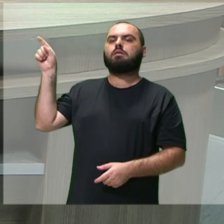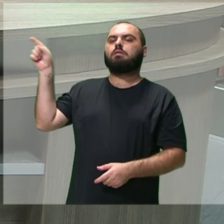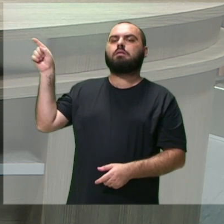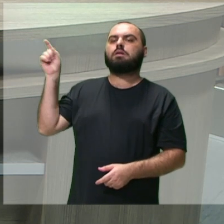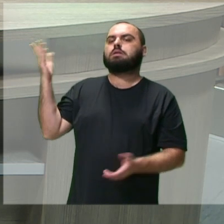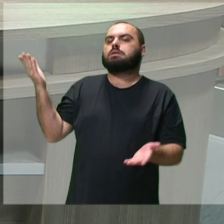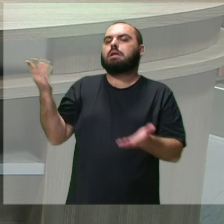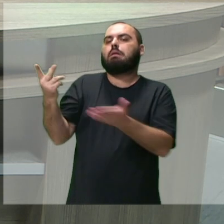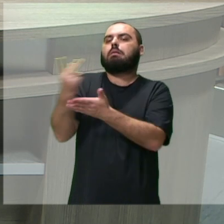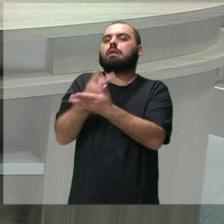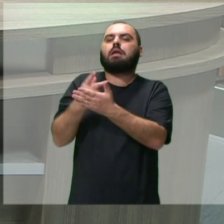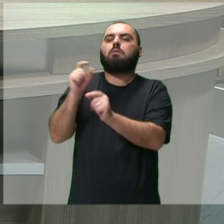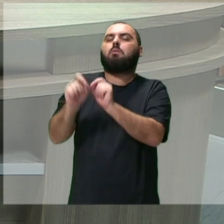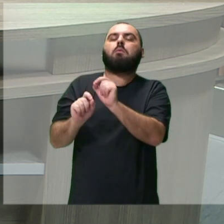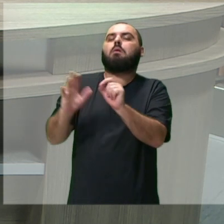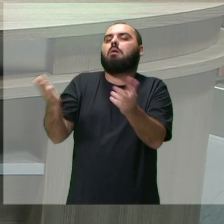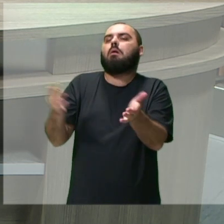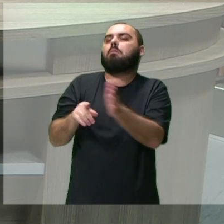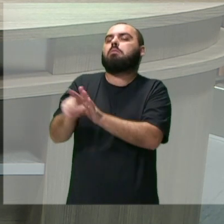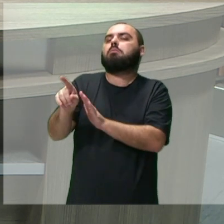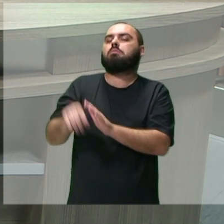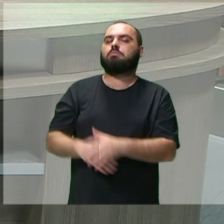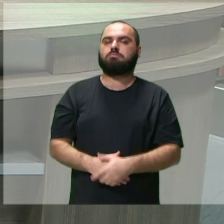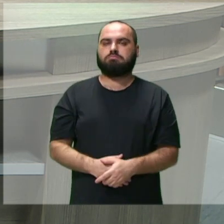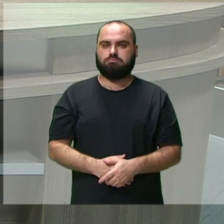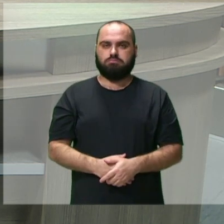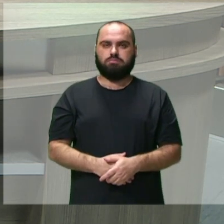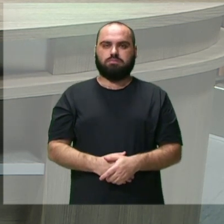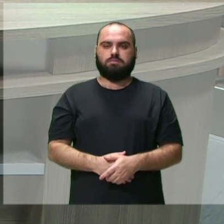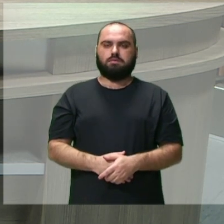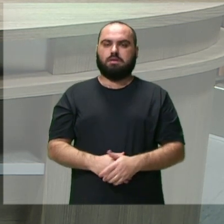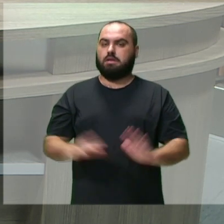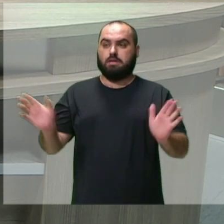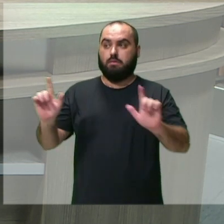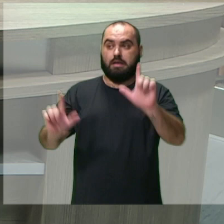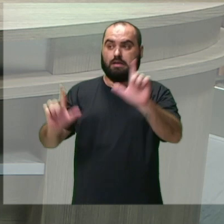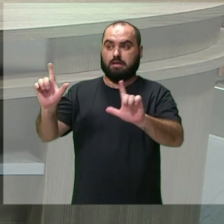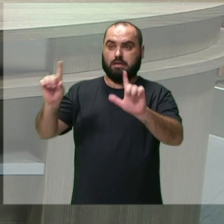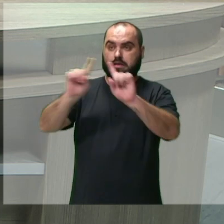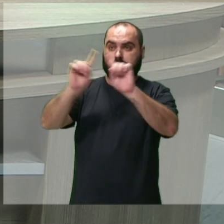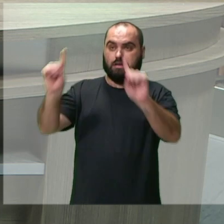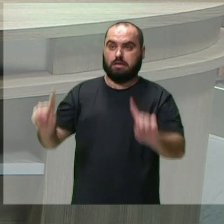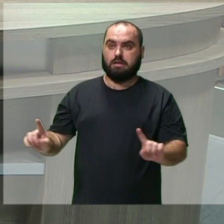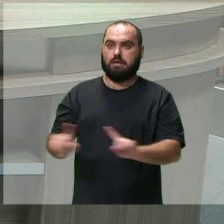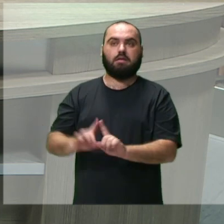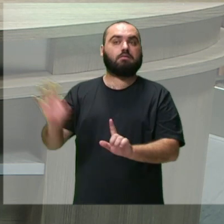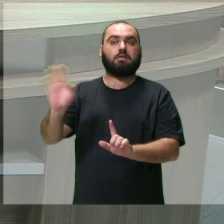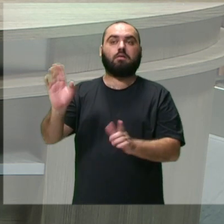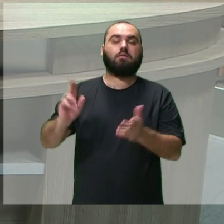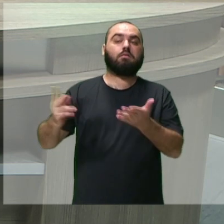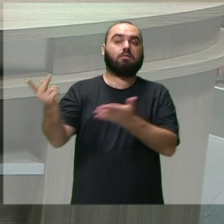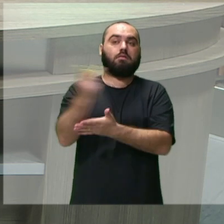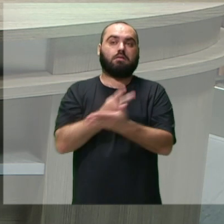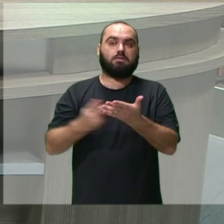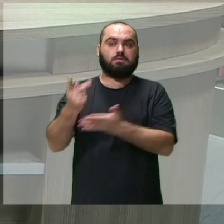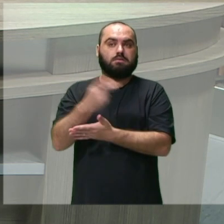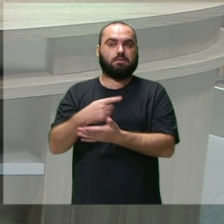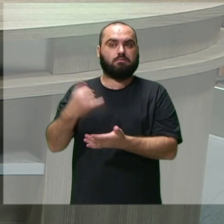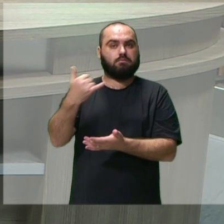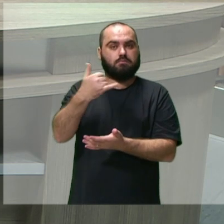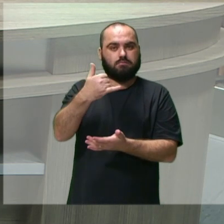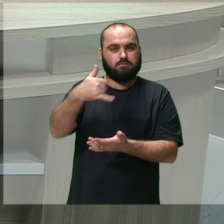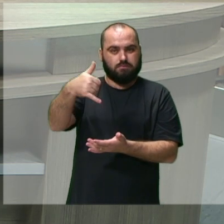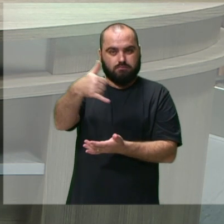agora, essa tela? Essa não é uma tela, na verdade isso aqui foi um desenho bico de pena,